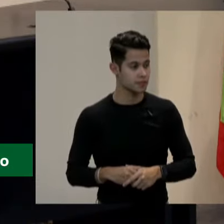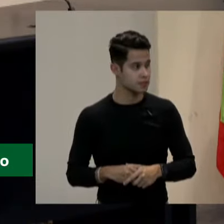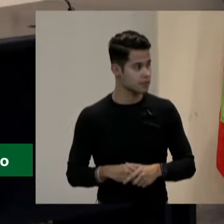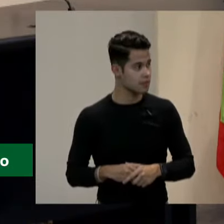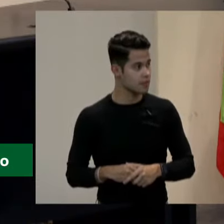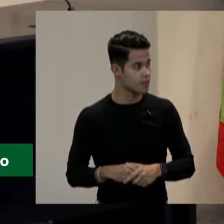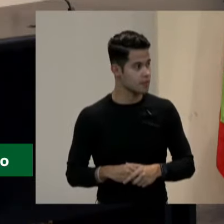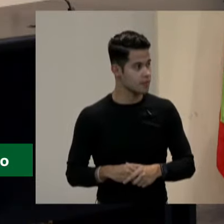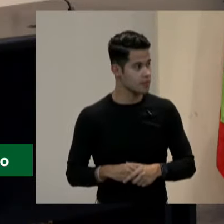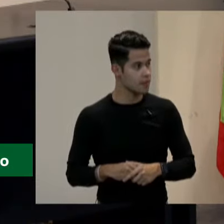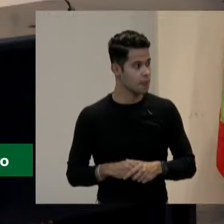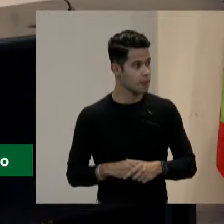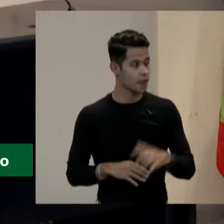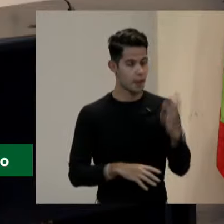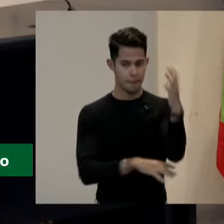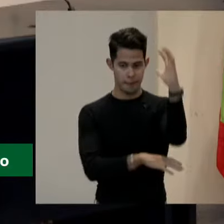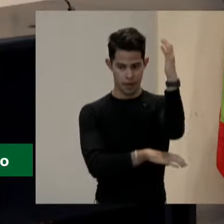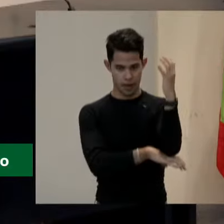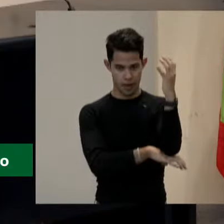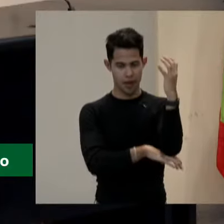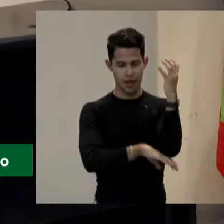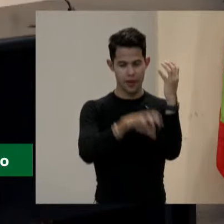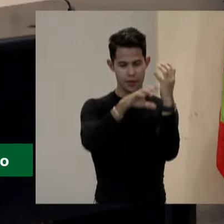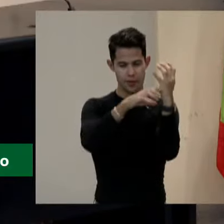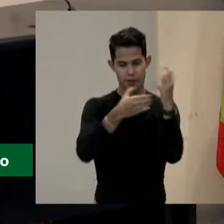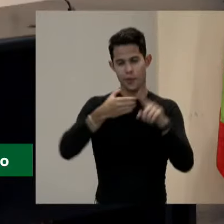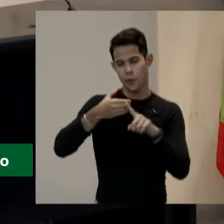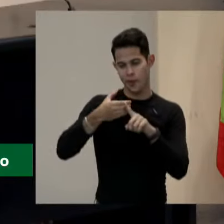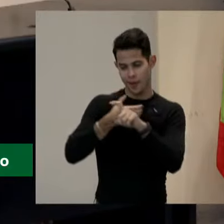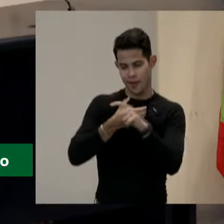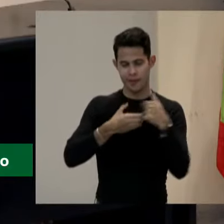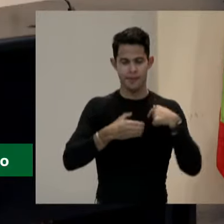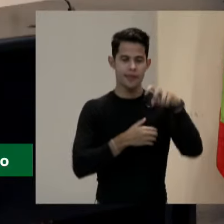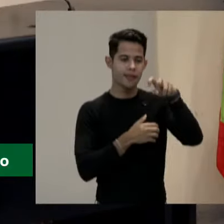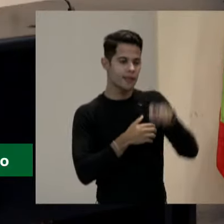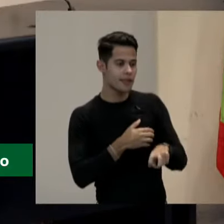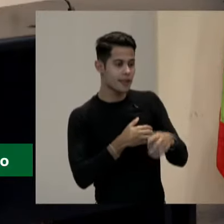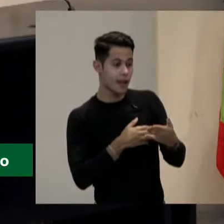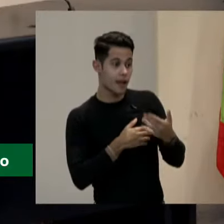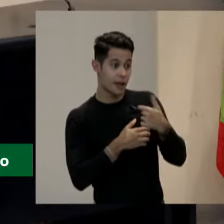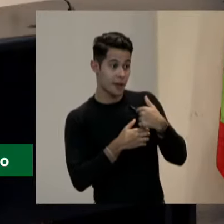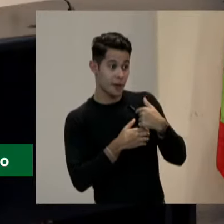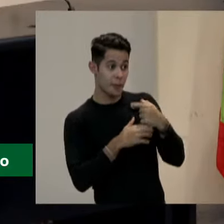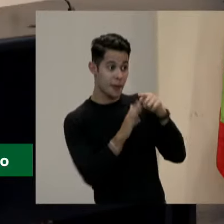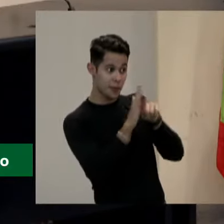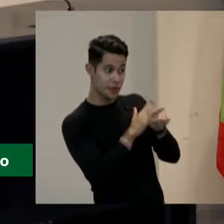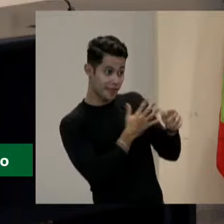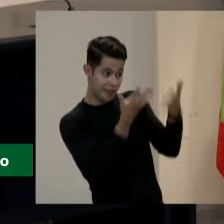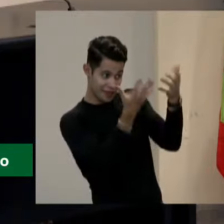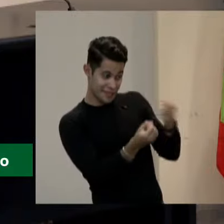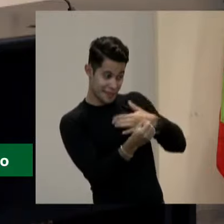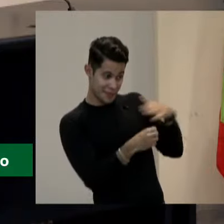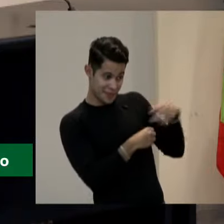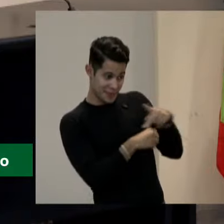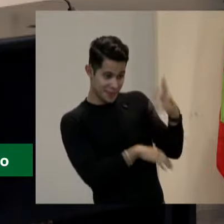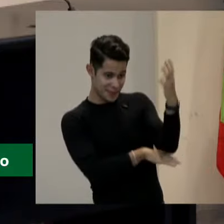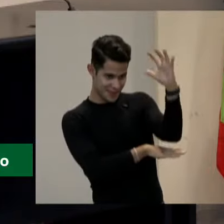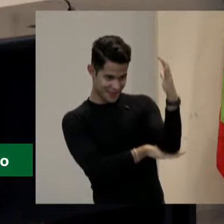Eu sentava debaixo de um pé de goiaba, é onde eu era aceito, e falava, pé de goiaba, você topa ser minha professora? E